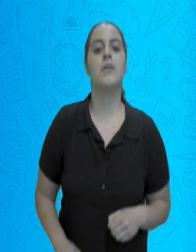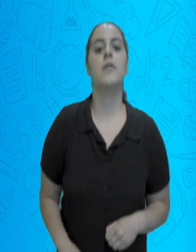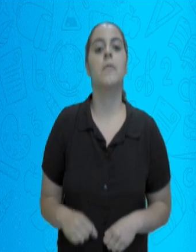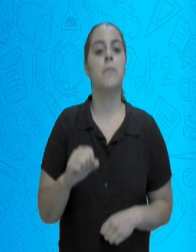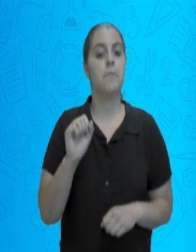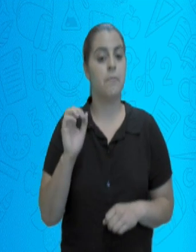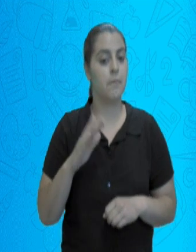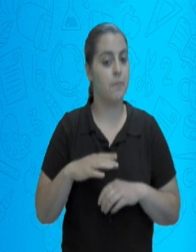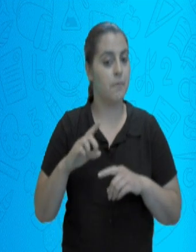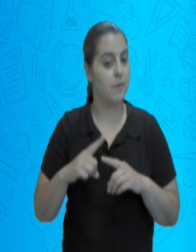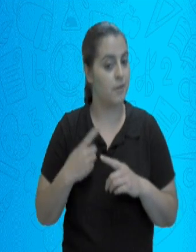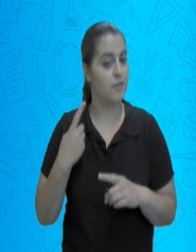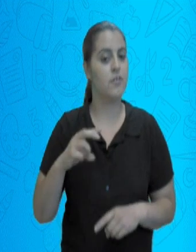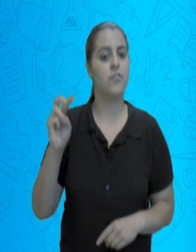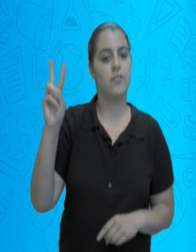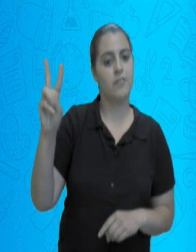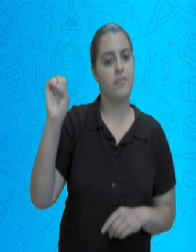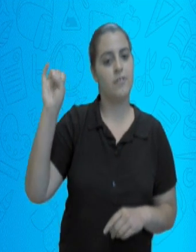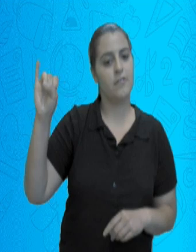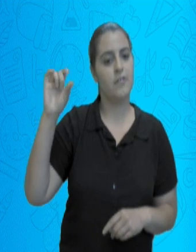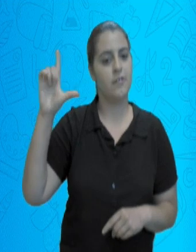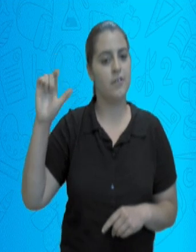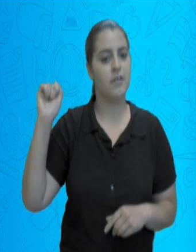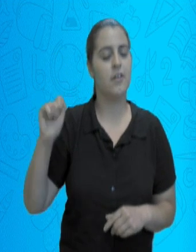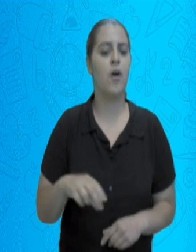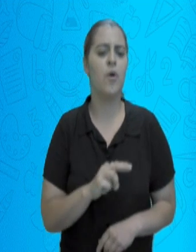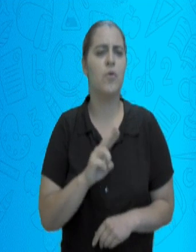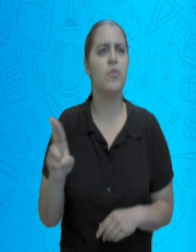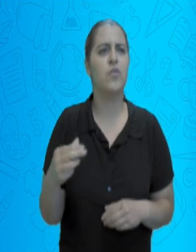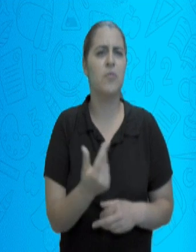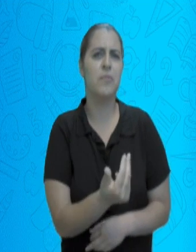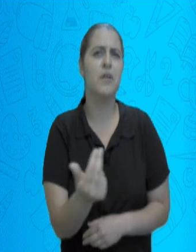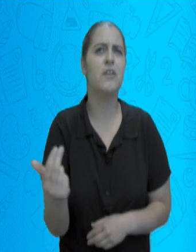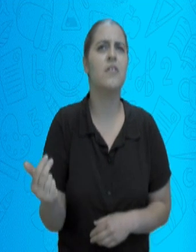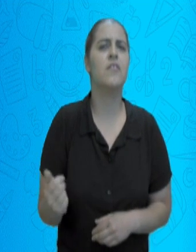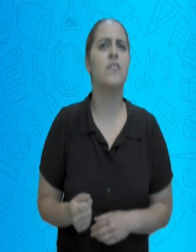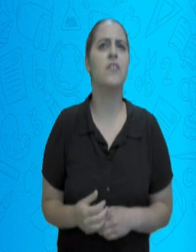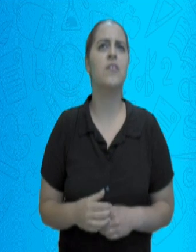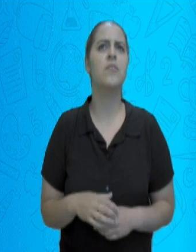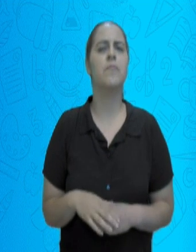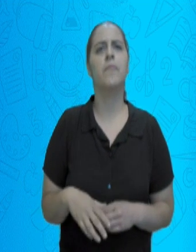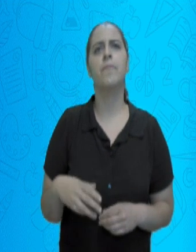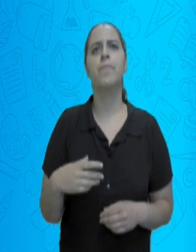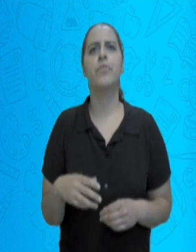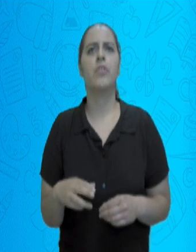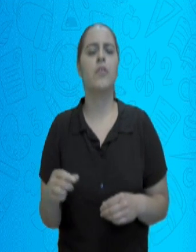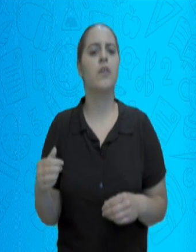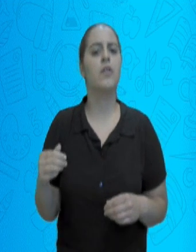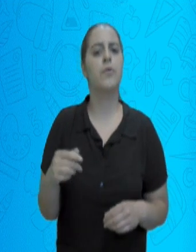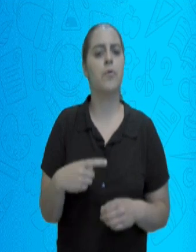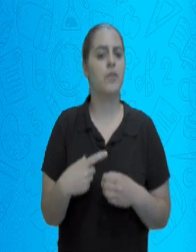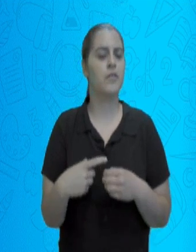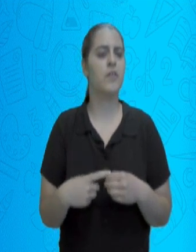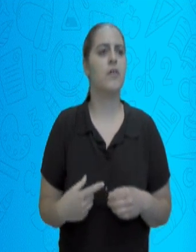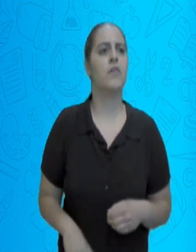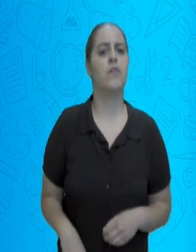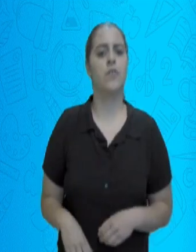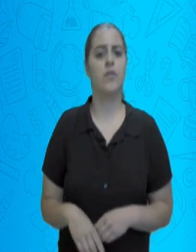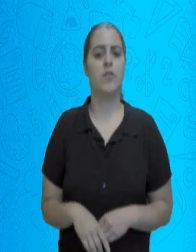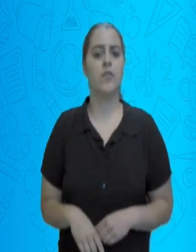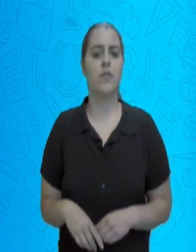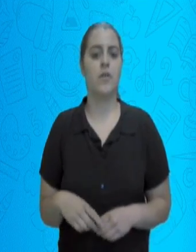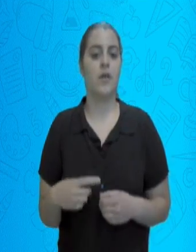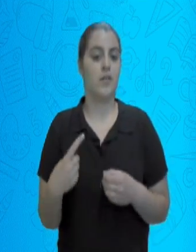vila, povoado ou algum nome equivalente, podemos usar nomes equivalentes. Então, olha só,